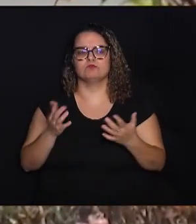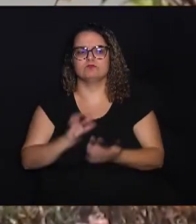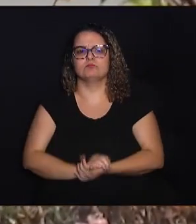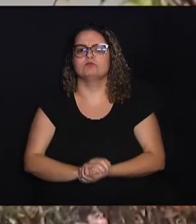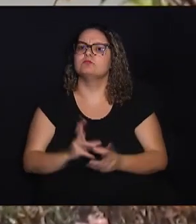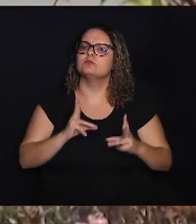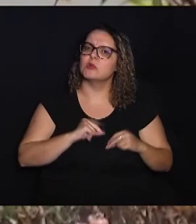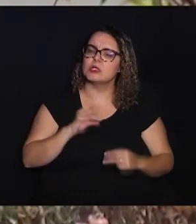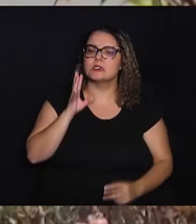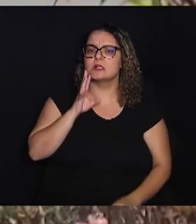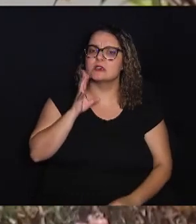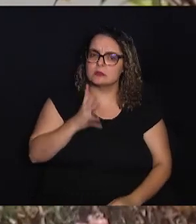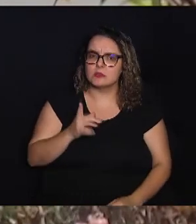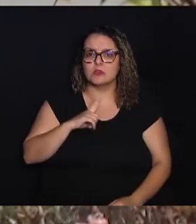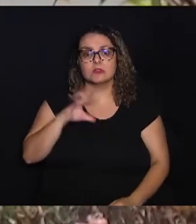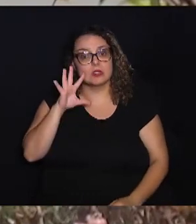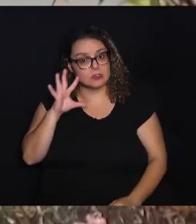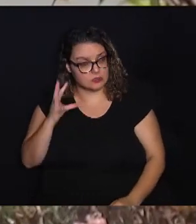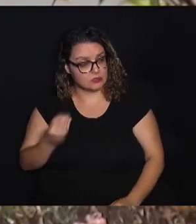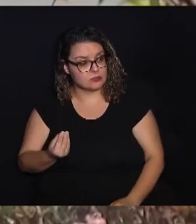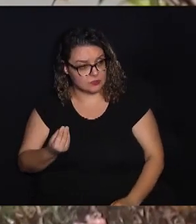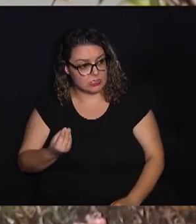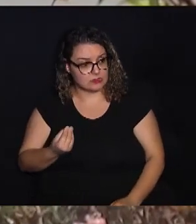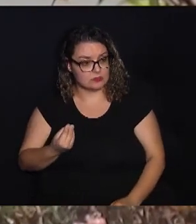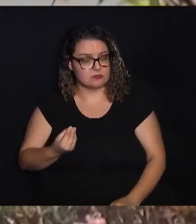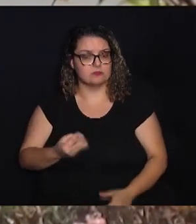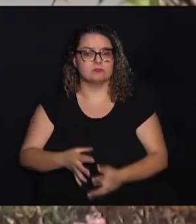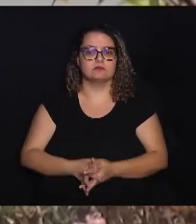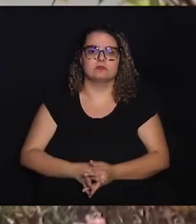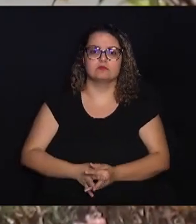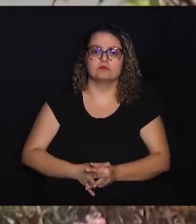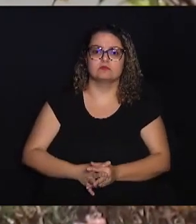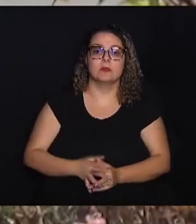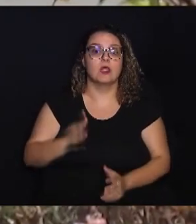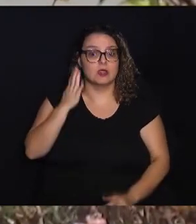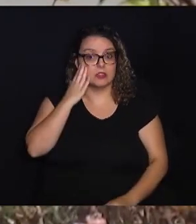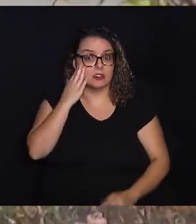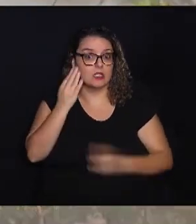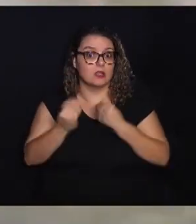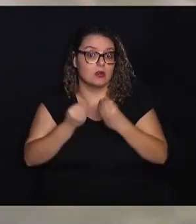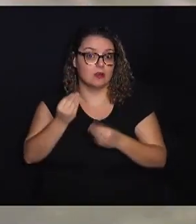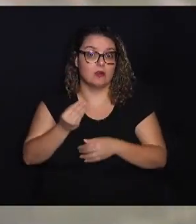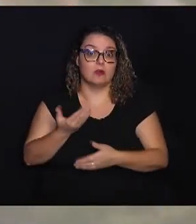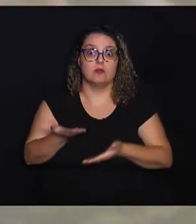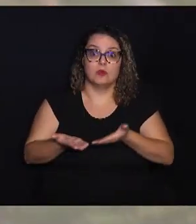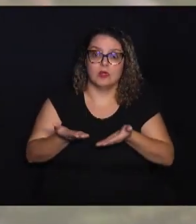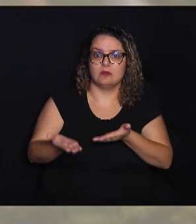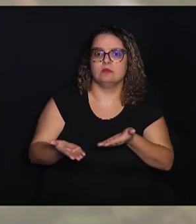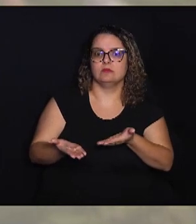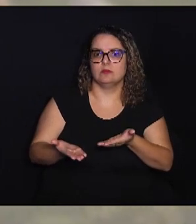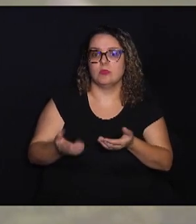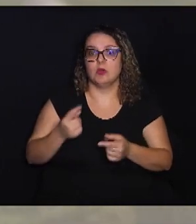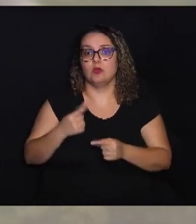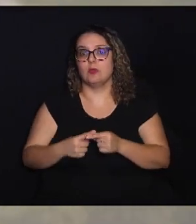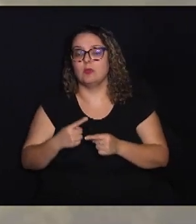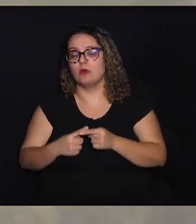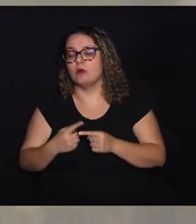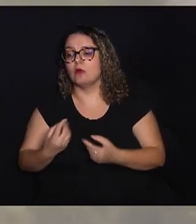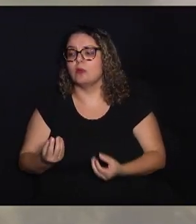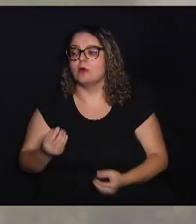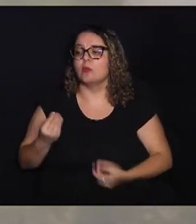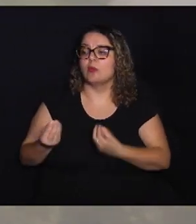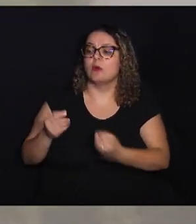legal, eu tenho esse conhecimento, eu sei como funciona, como que o A ensinou, como que o B ensinou e como que o